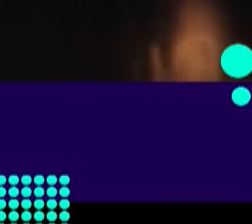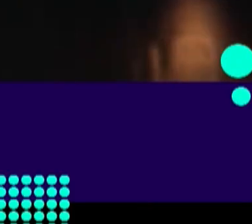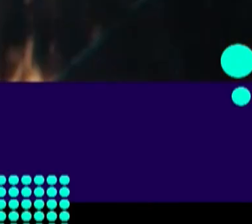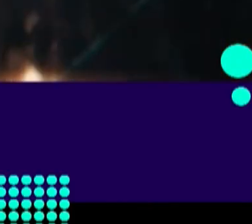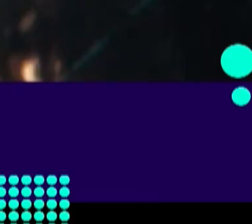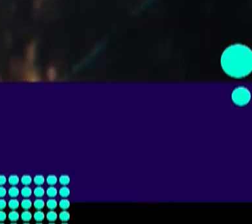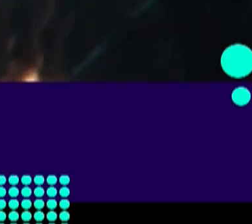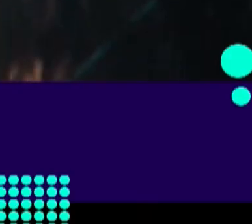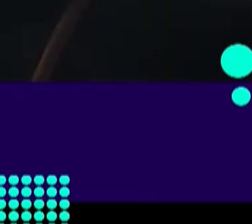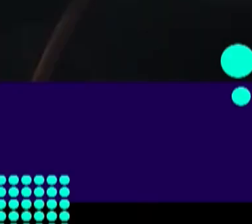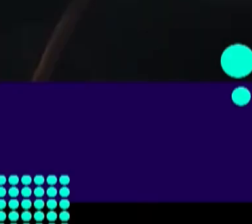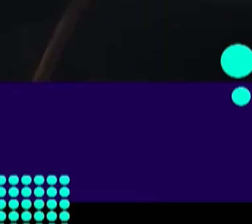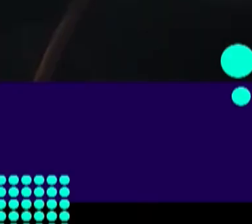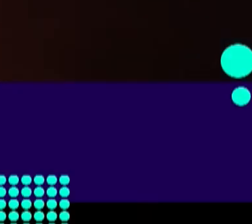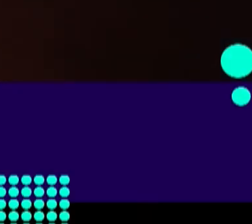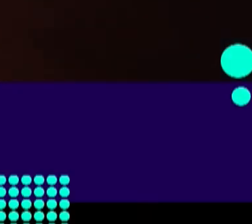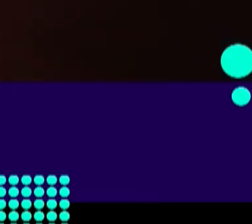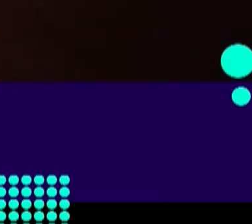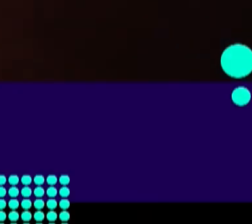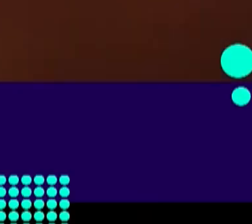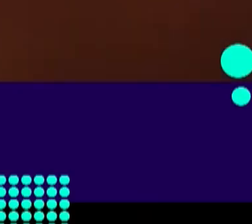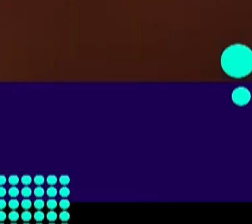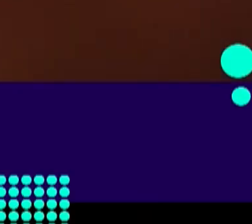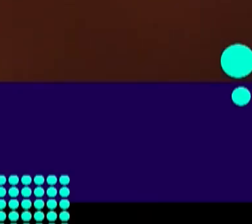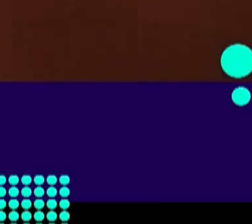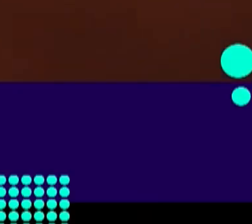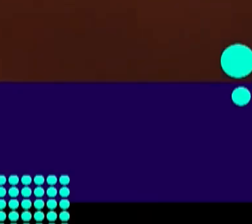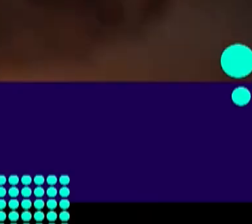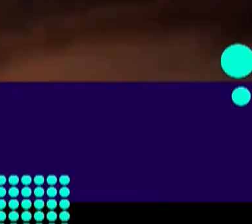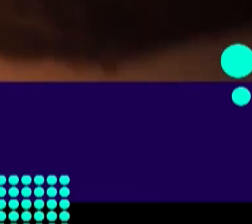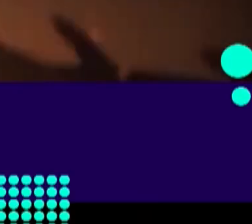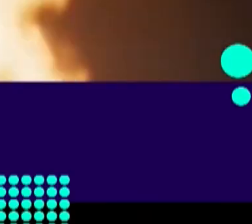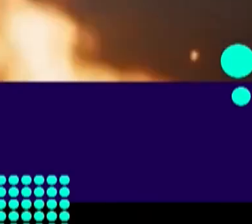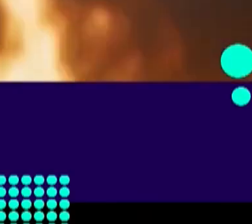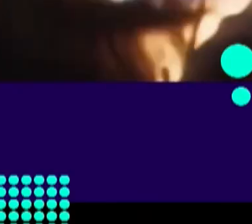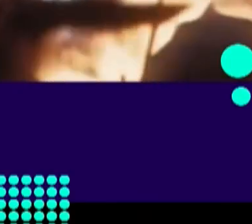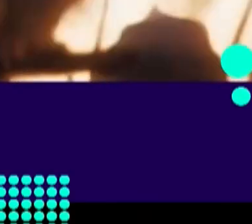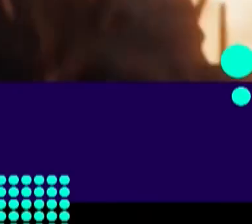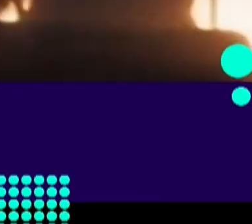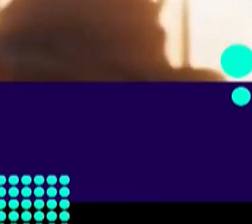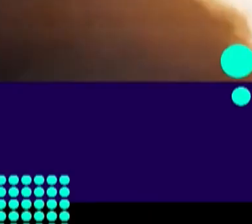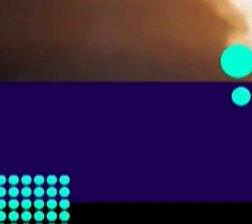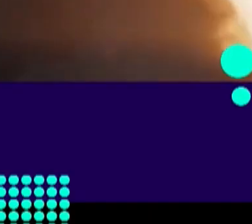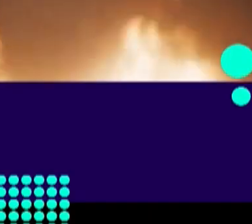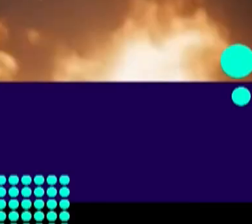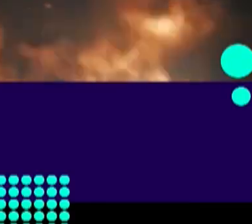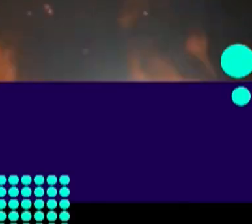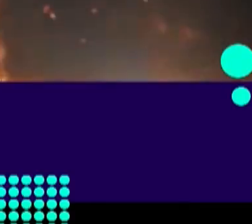É um momento pelo qual trabalhamos tanto. Não é tarde para desistir.